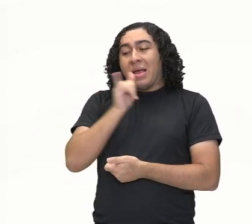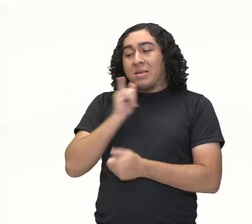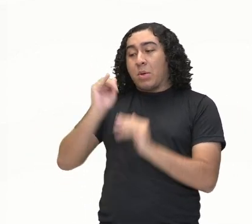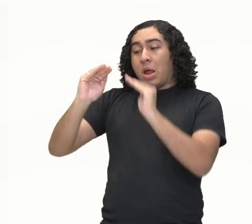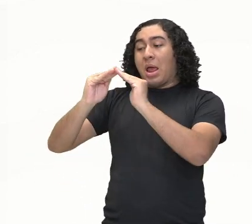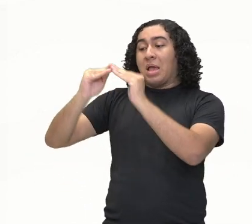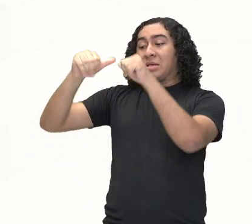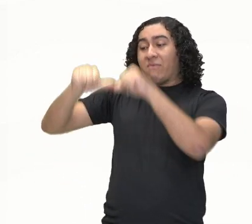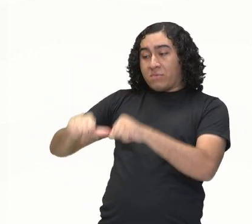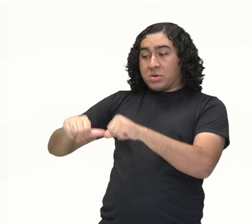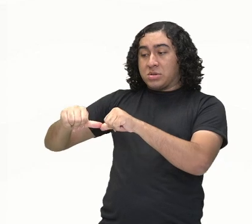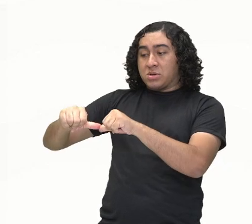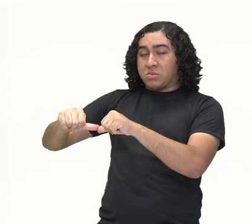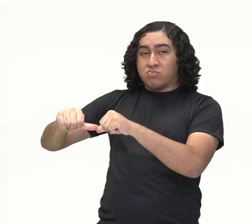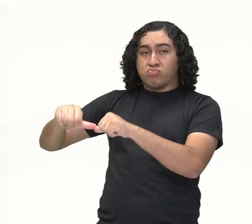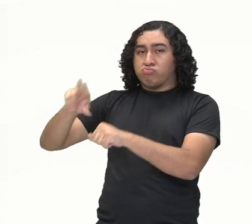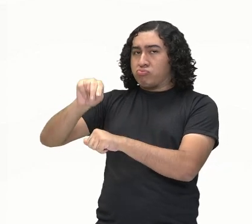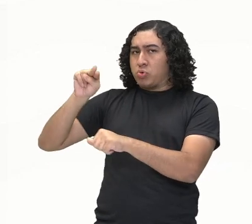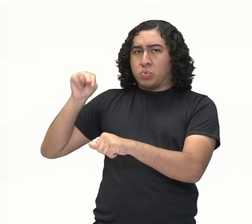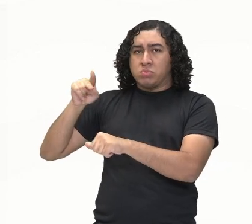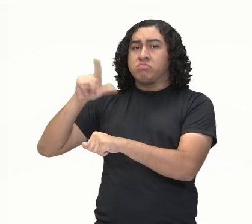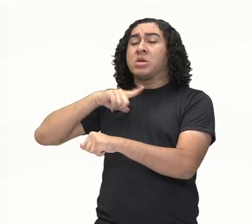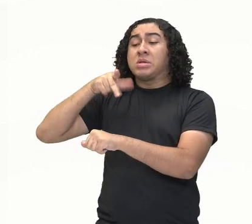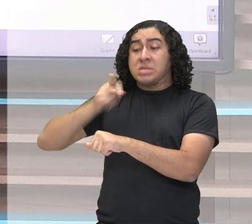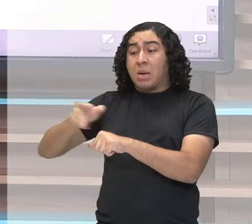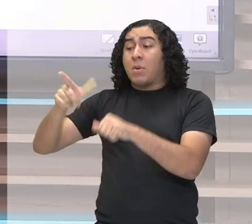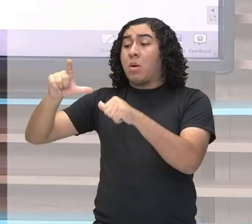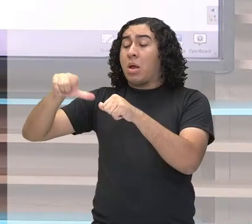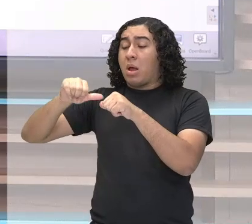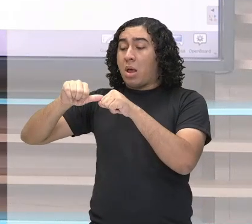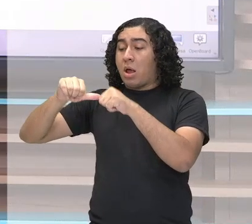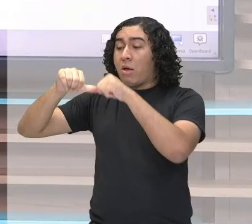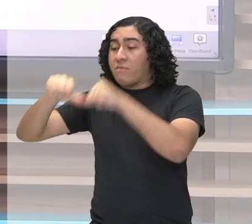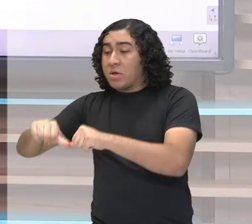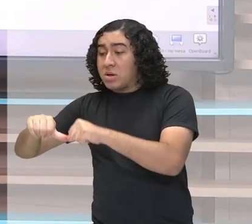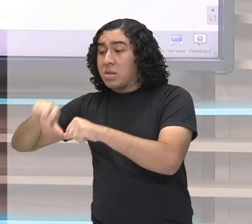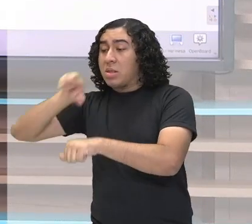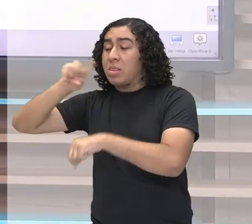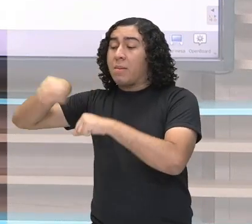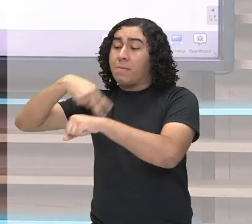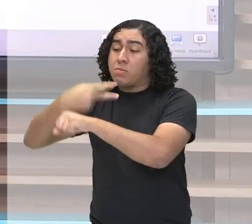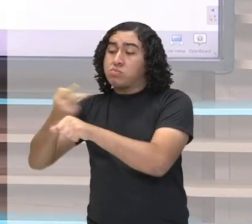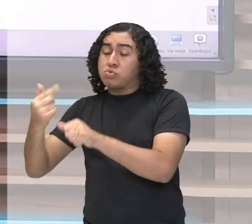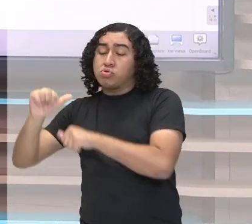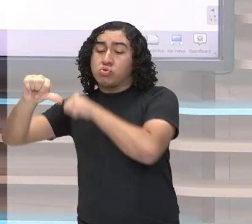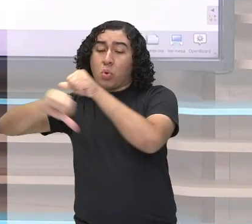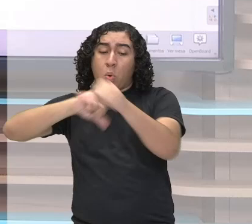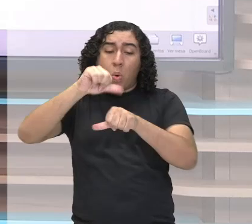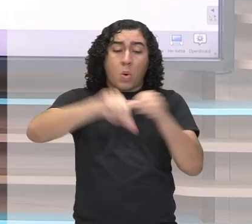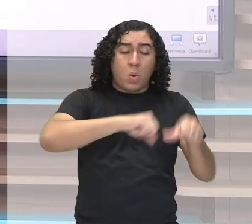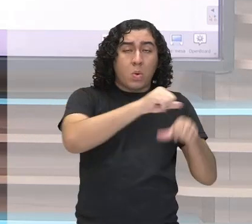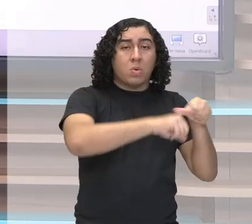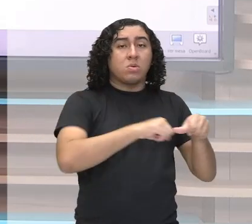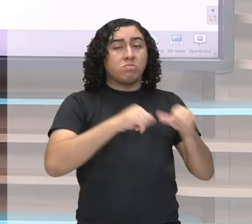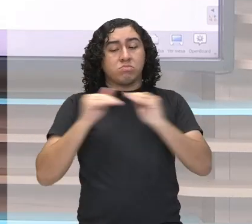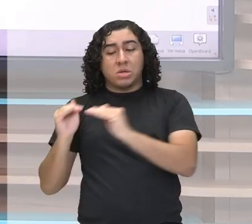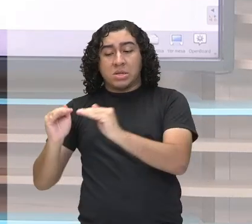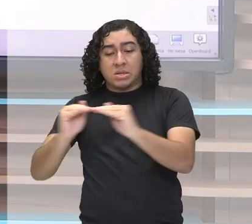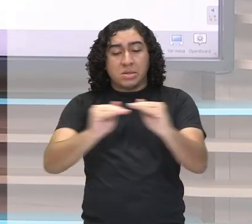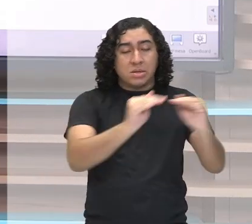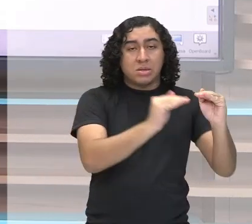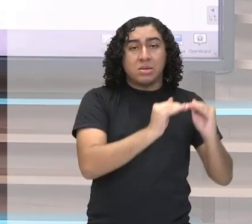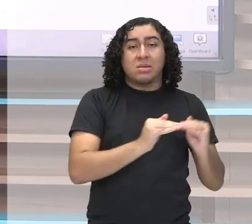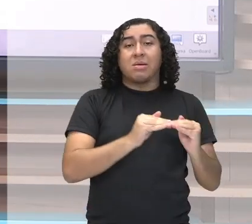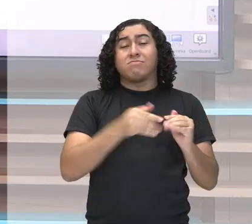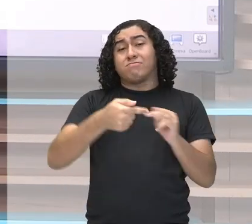uma moradia, né? Eles estavam mudando de um lugar para o outro, tá bom? Então a gente já observa isso aí desde os